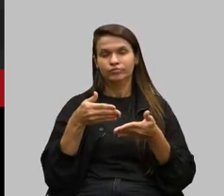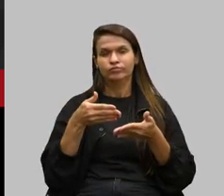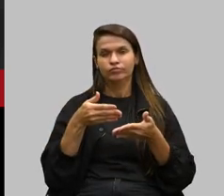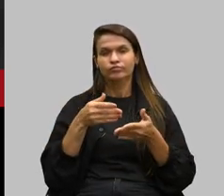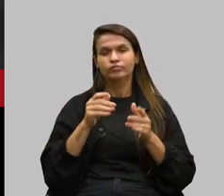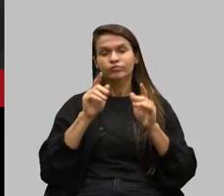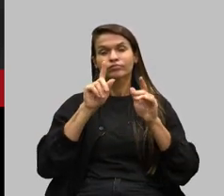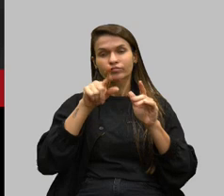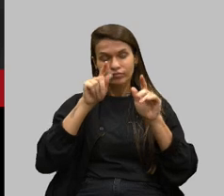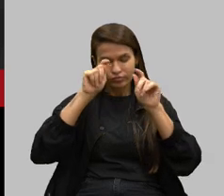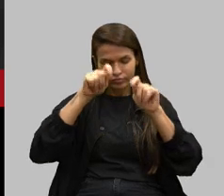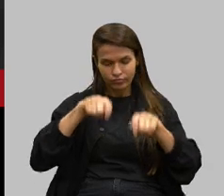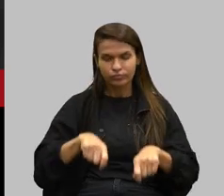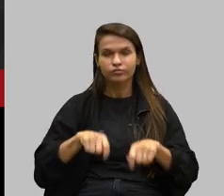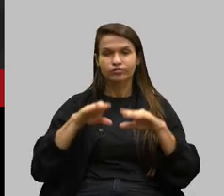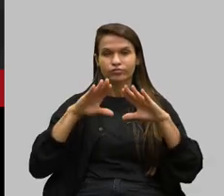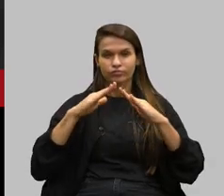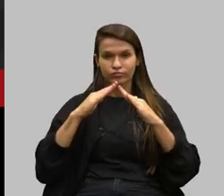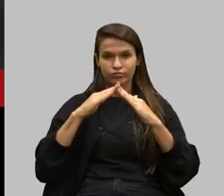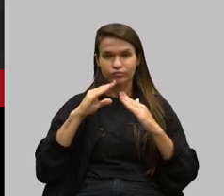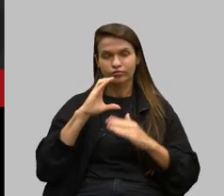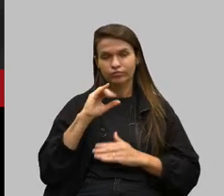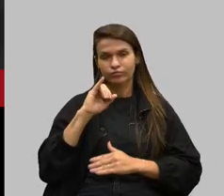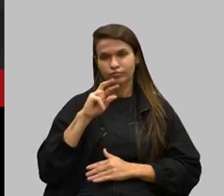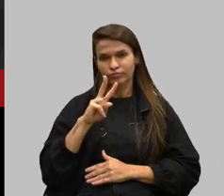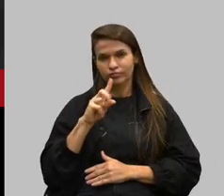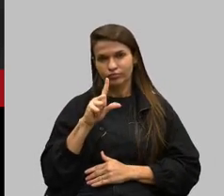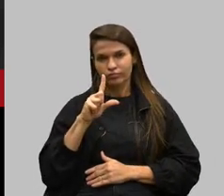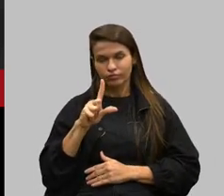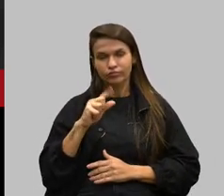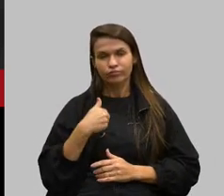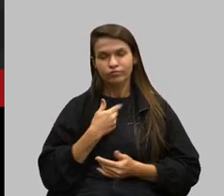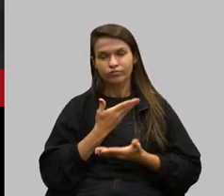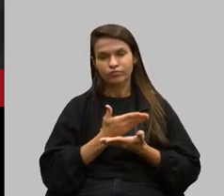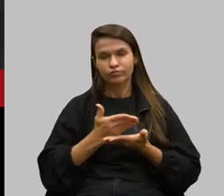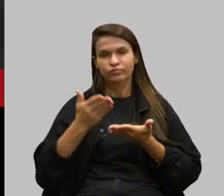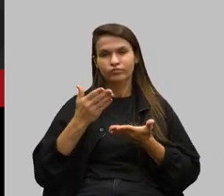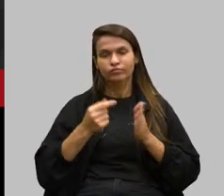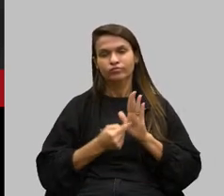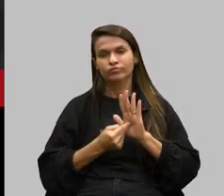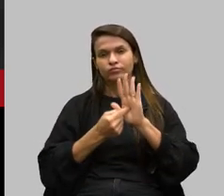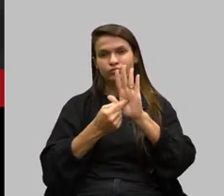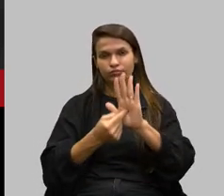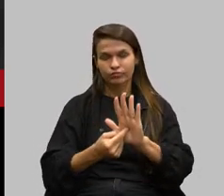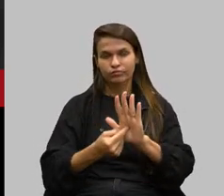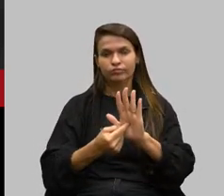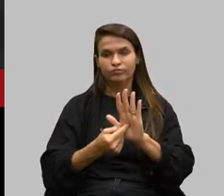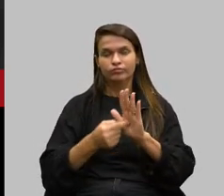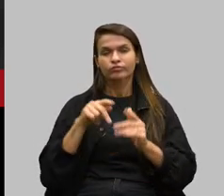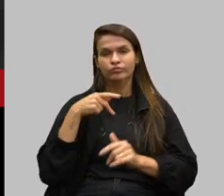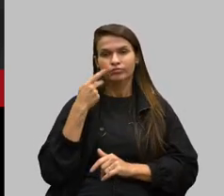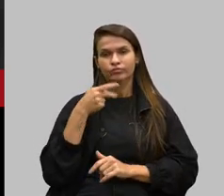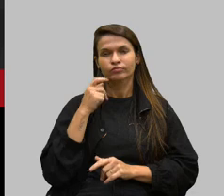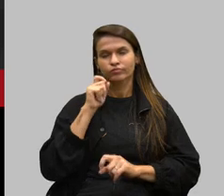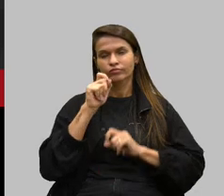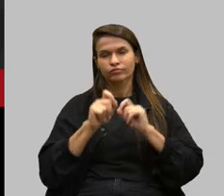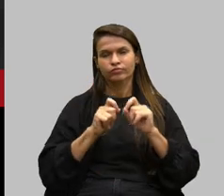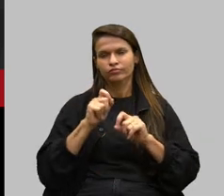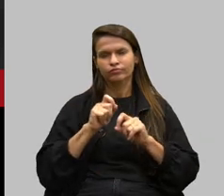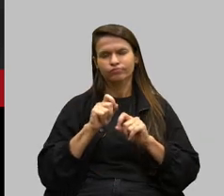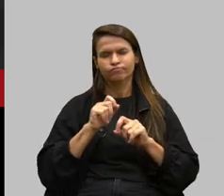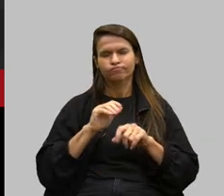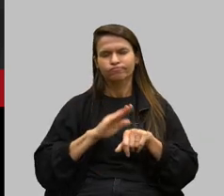competência da Casa Civil se me permitem eu Começarei aqui apresentação falando daquilo que mais me